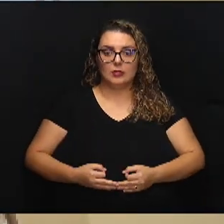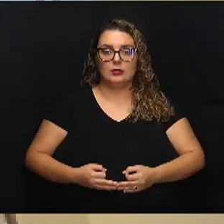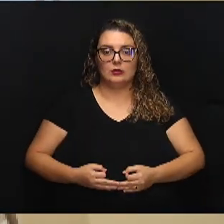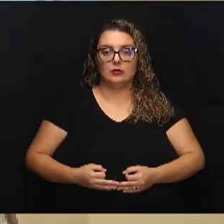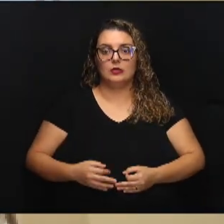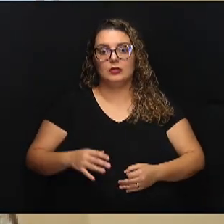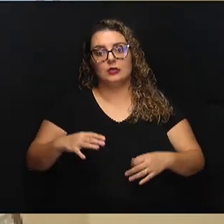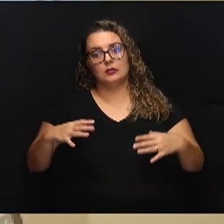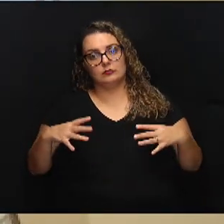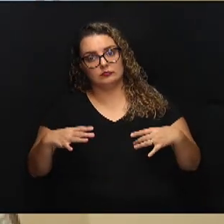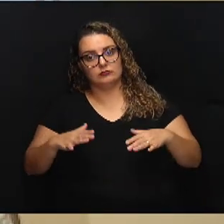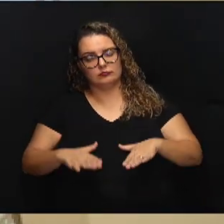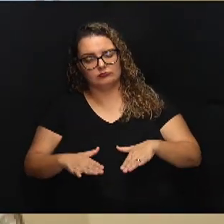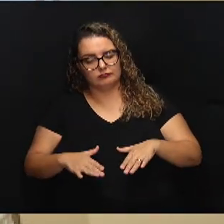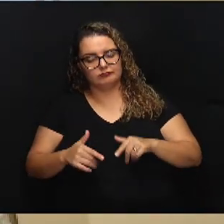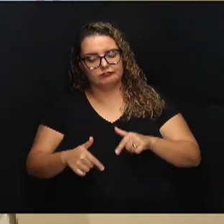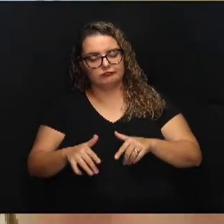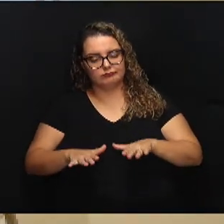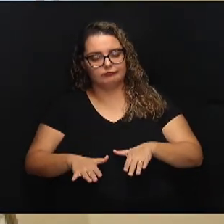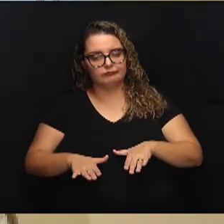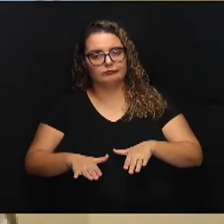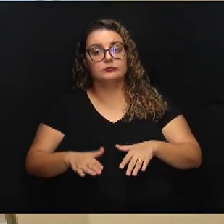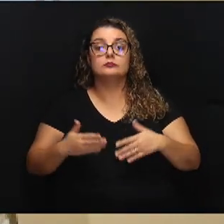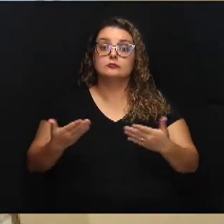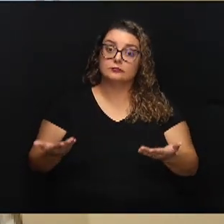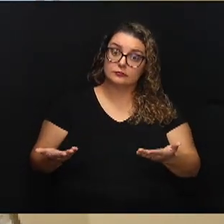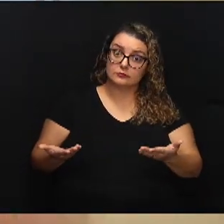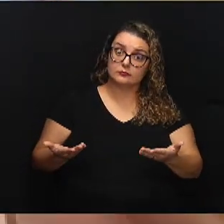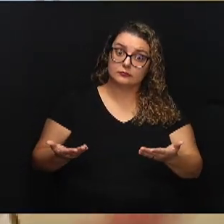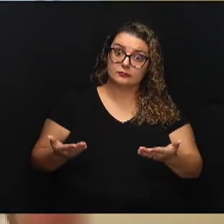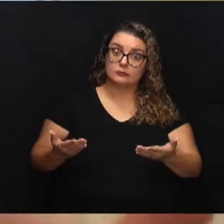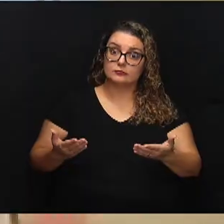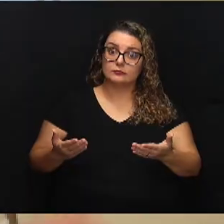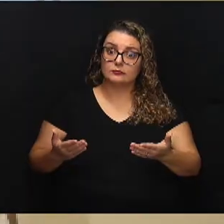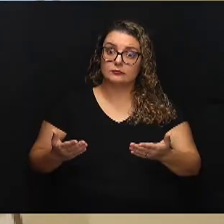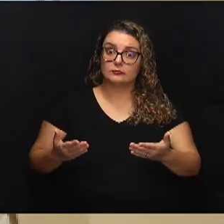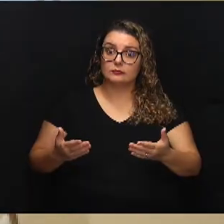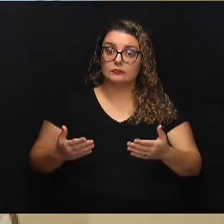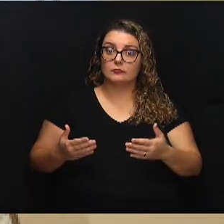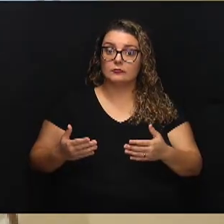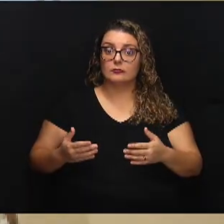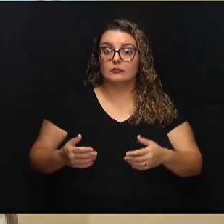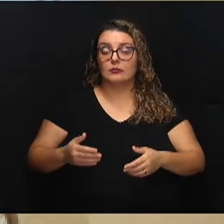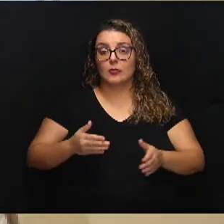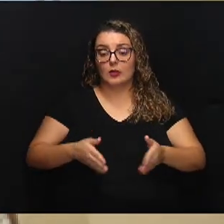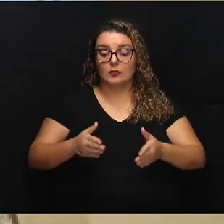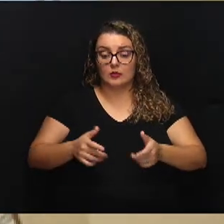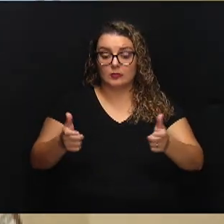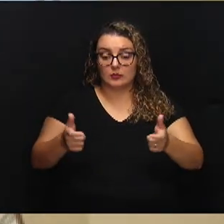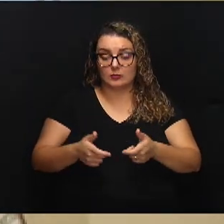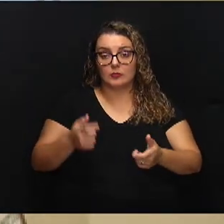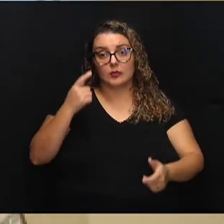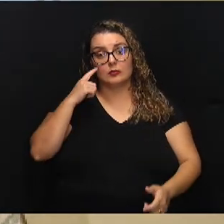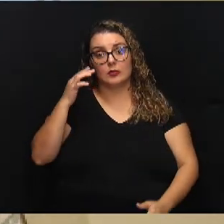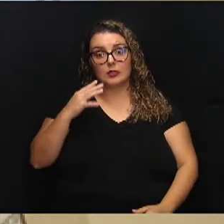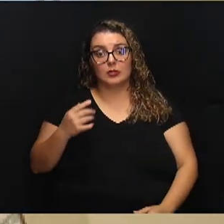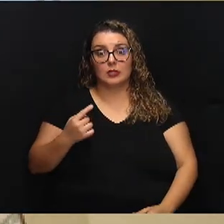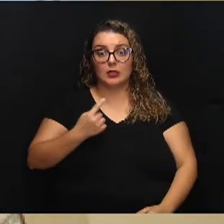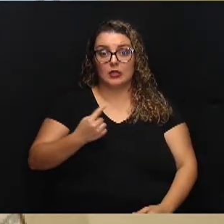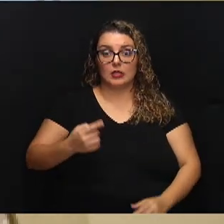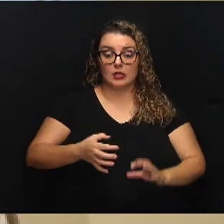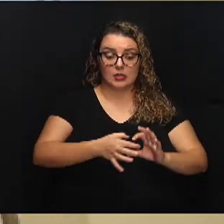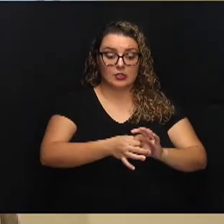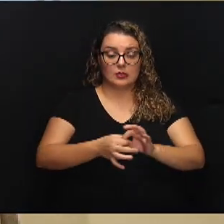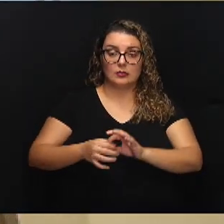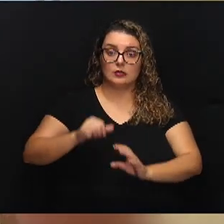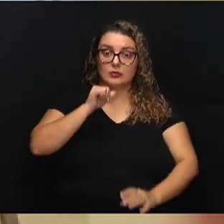uma folguinha no trabalho dele, ele acaba se proliferando menos, né? Porque imagina, cada ciclo menstrual,